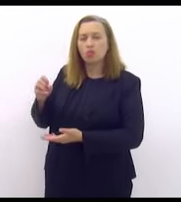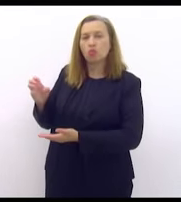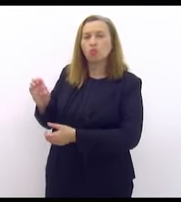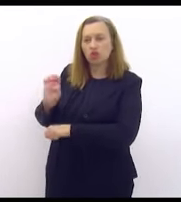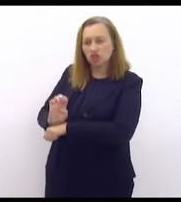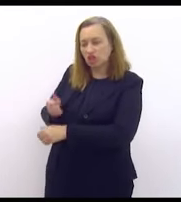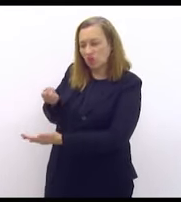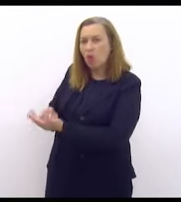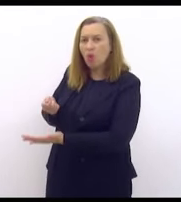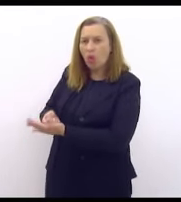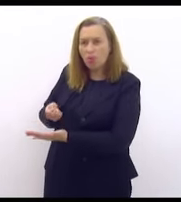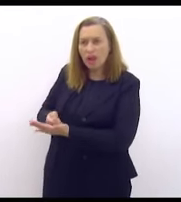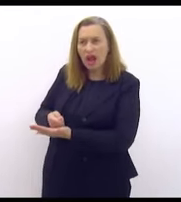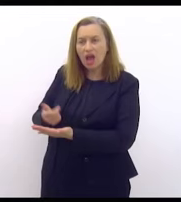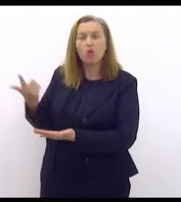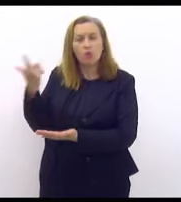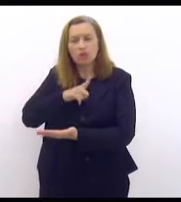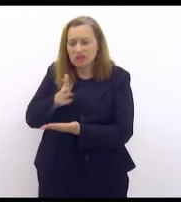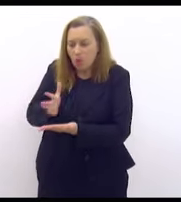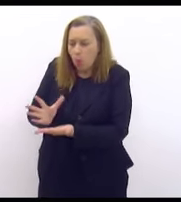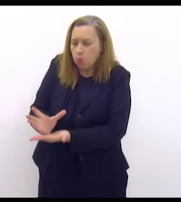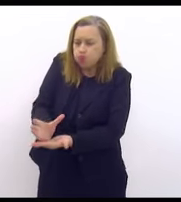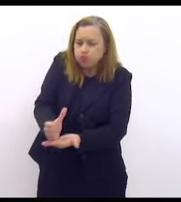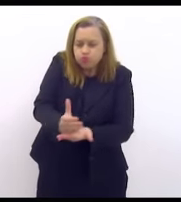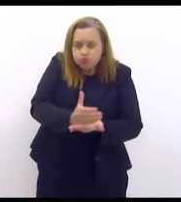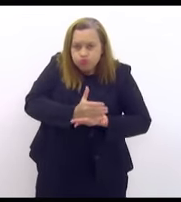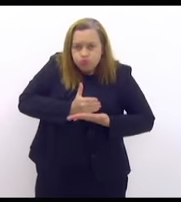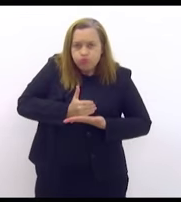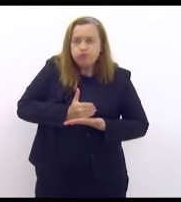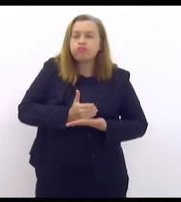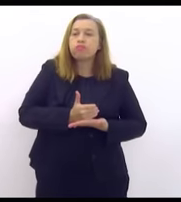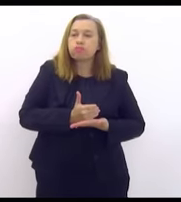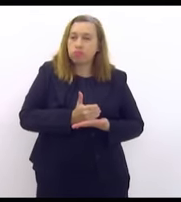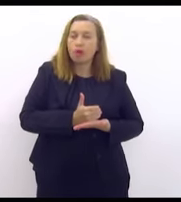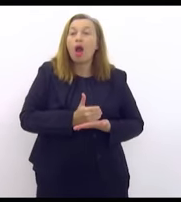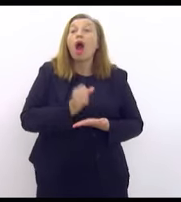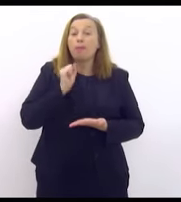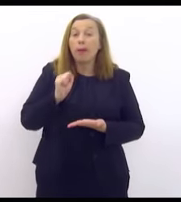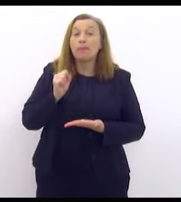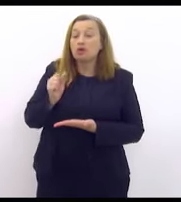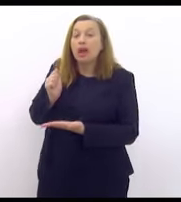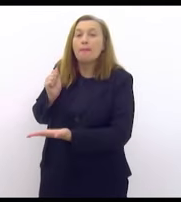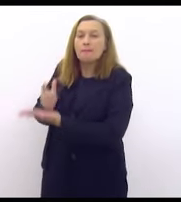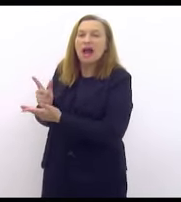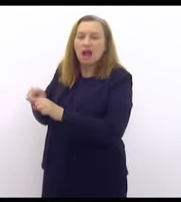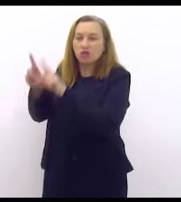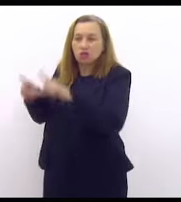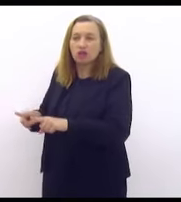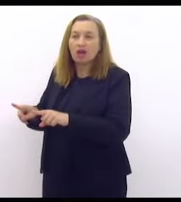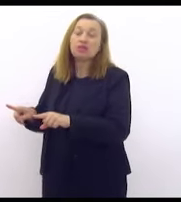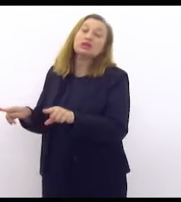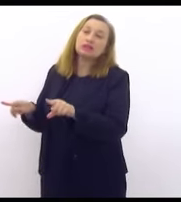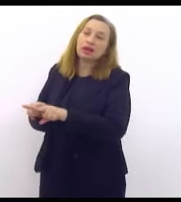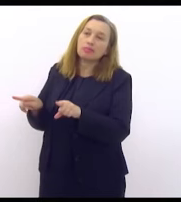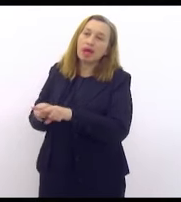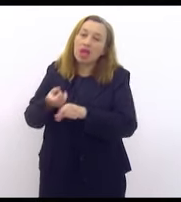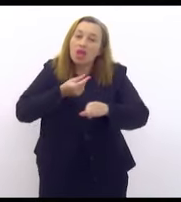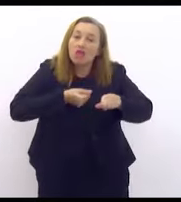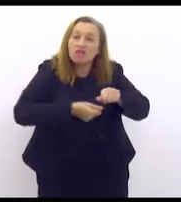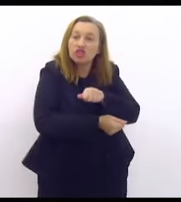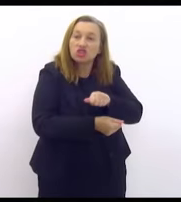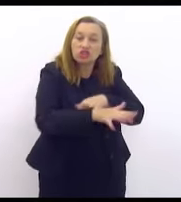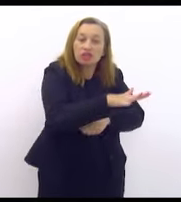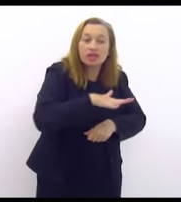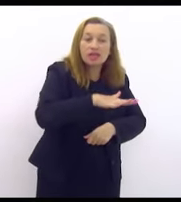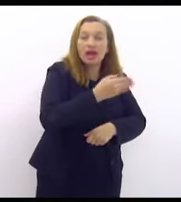tínhamos dinheiro no fundo do caixa, na receita do Estado, para poder pagar as nossas obrigações, não só com funcionalismo, também para investimento em